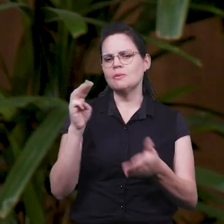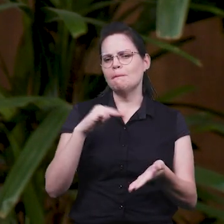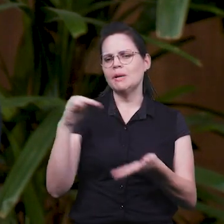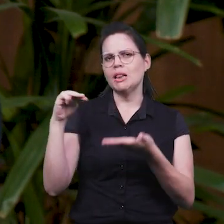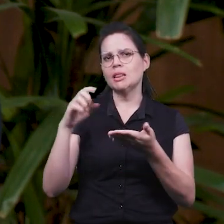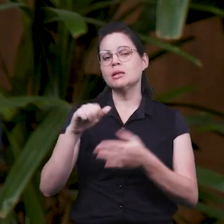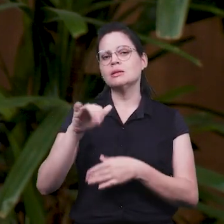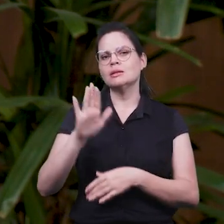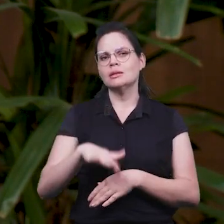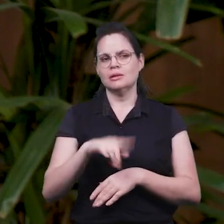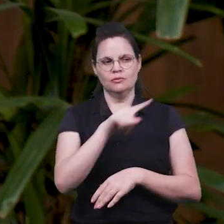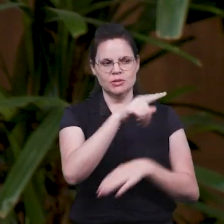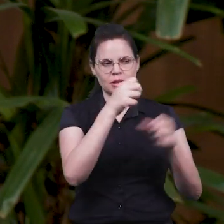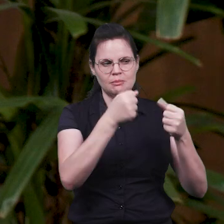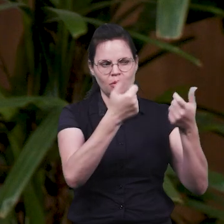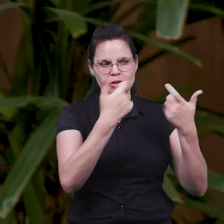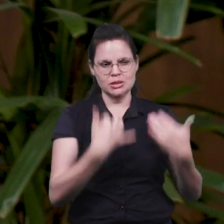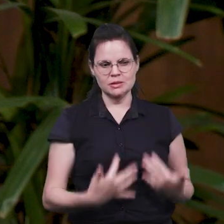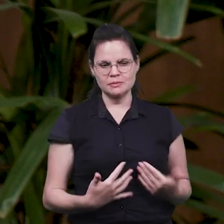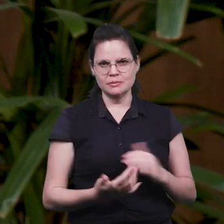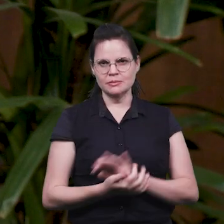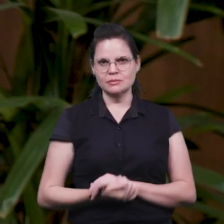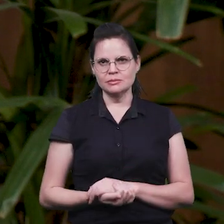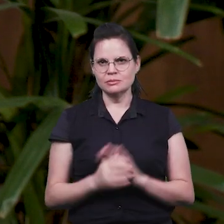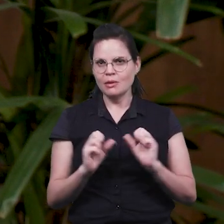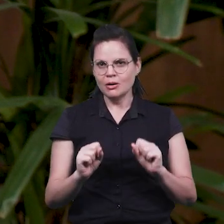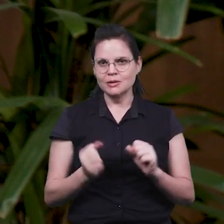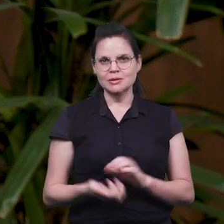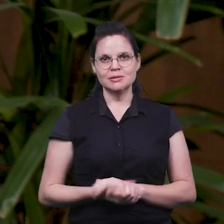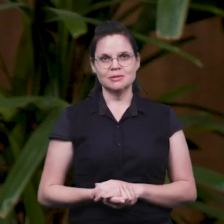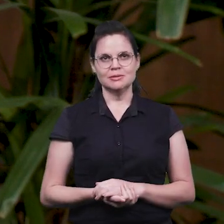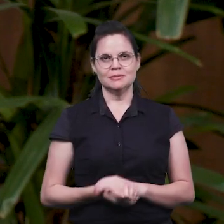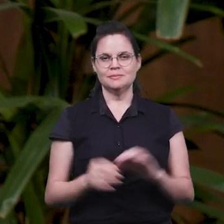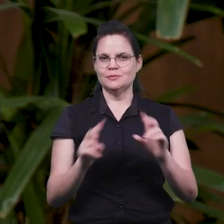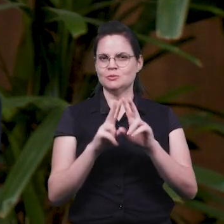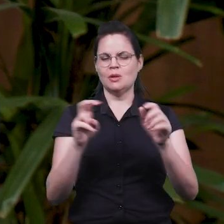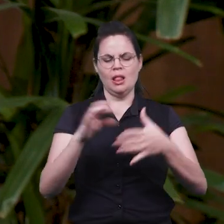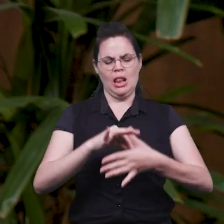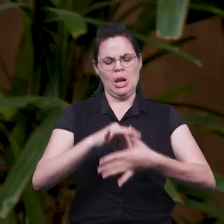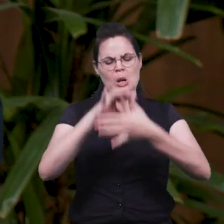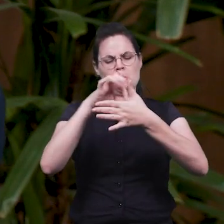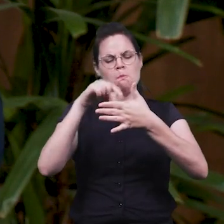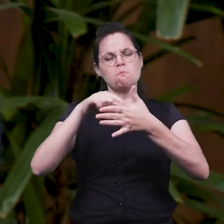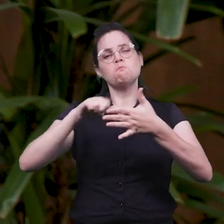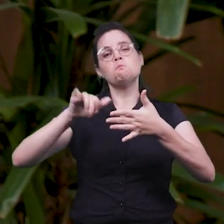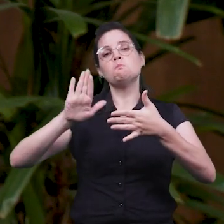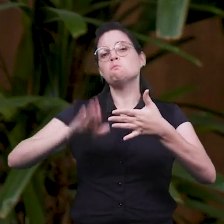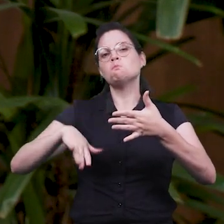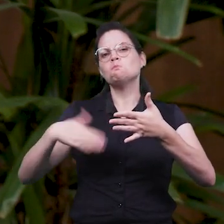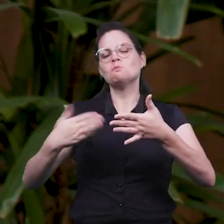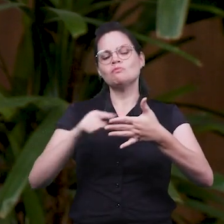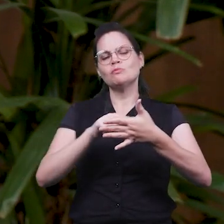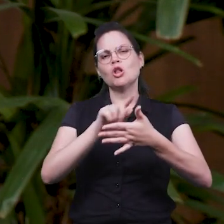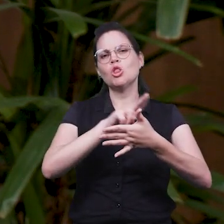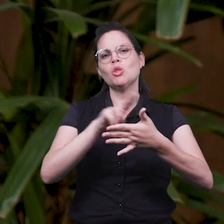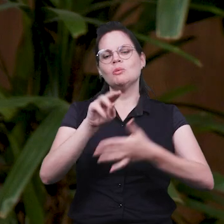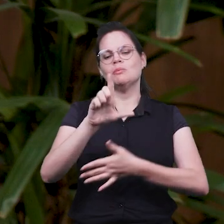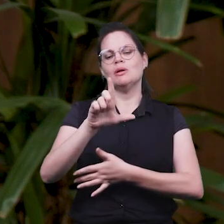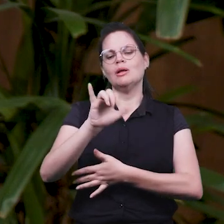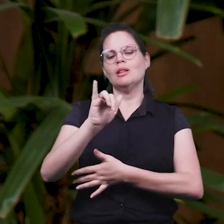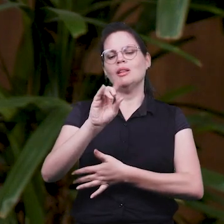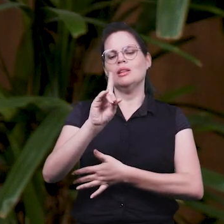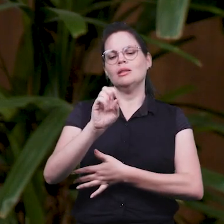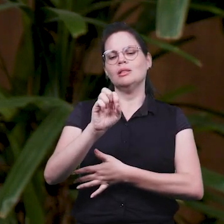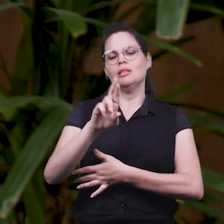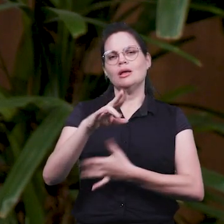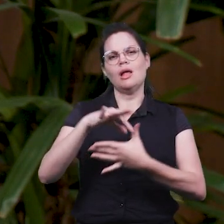Maranata? Você poderia nos esclarecer, né, acerca deste tema, deste questionamento?